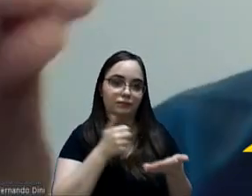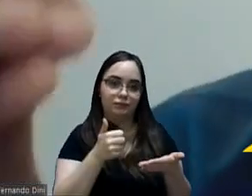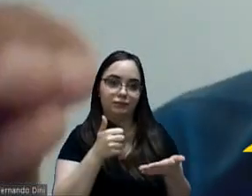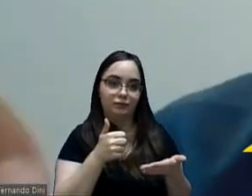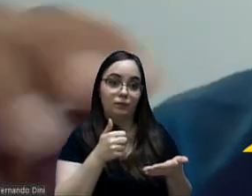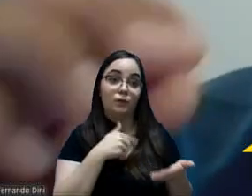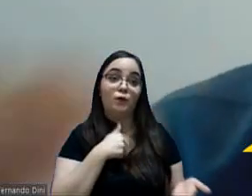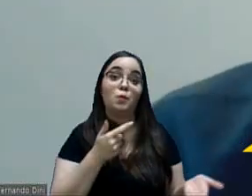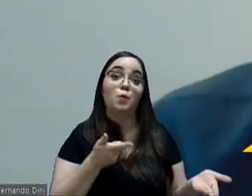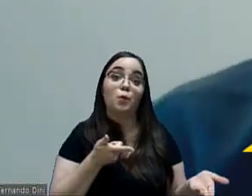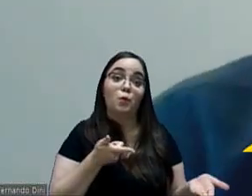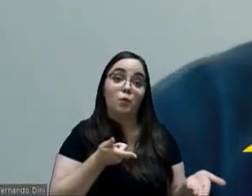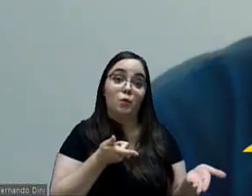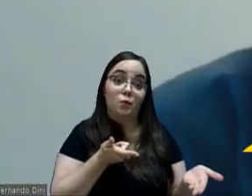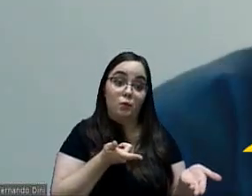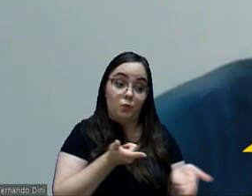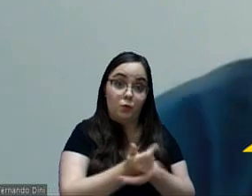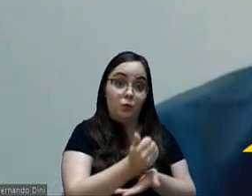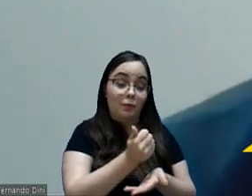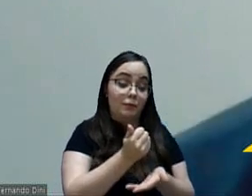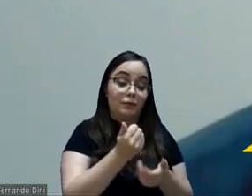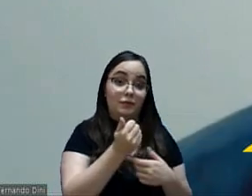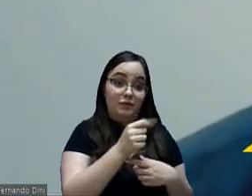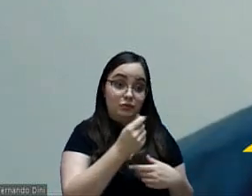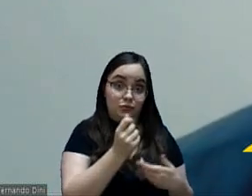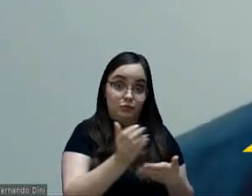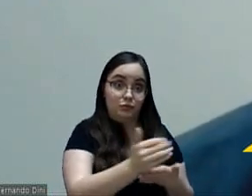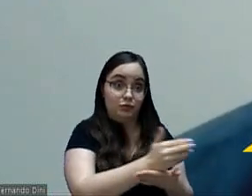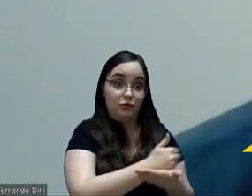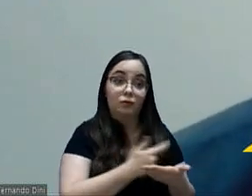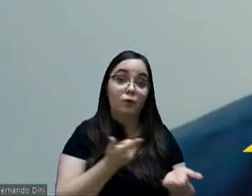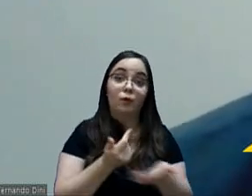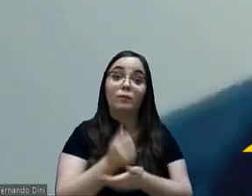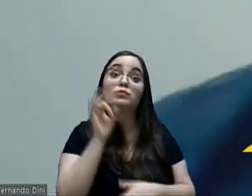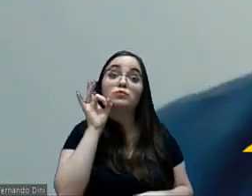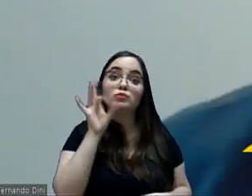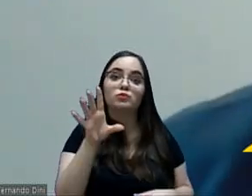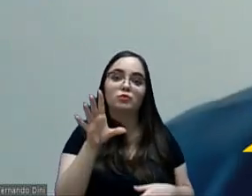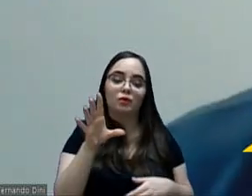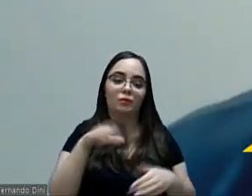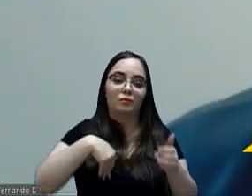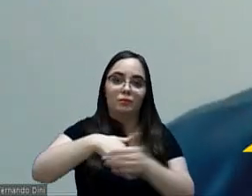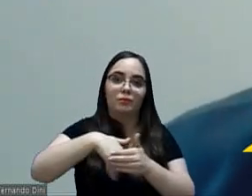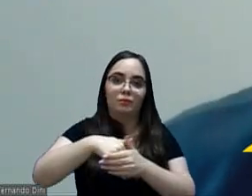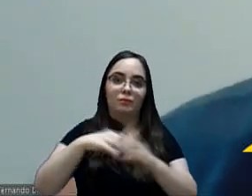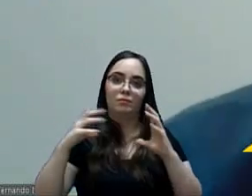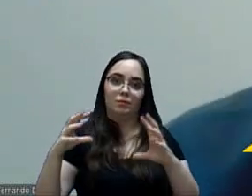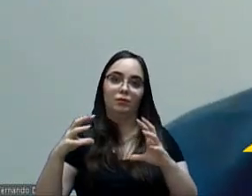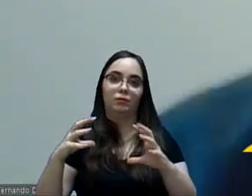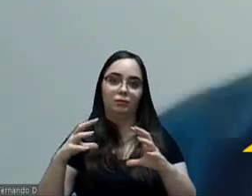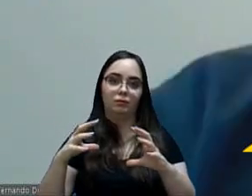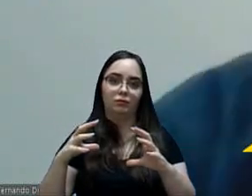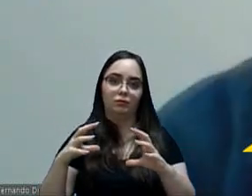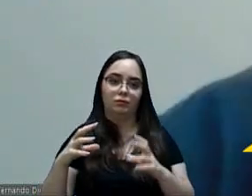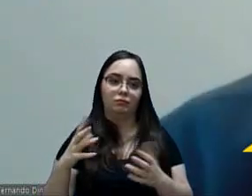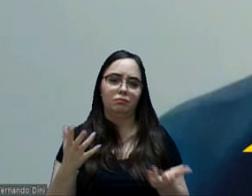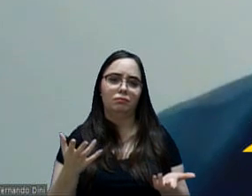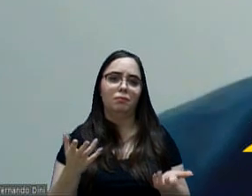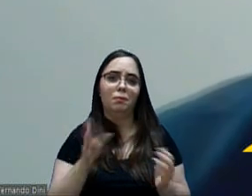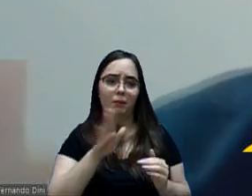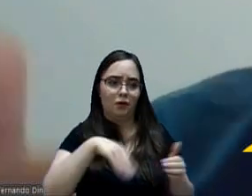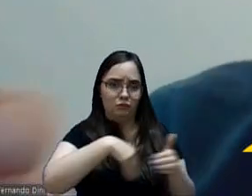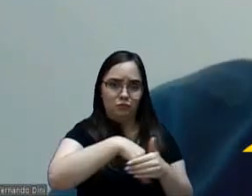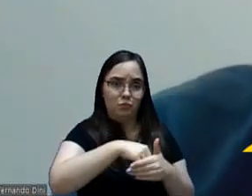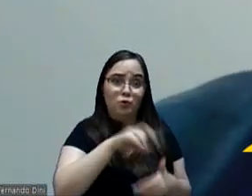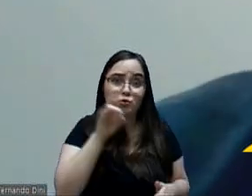comprar tudo isso somente em bola. Eu acredito que o jogo de futebol não é só bola.